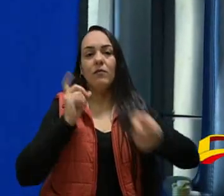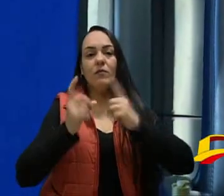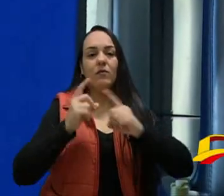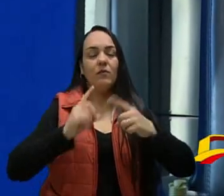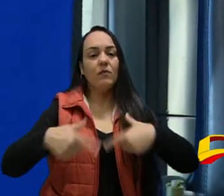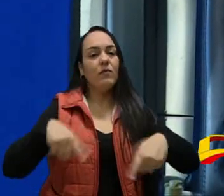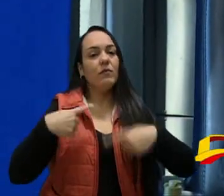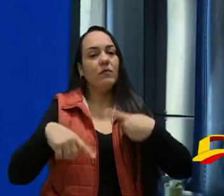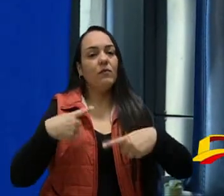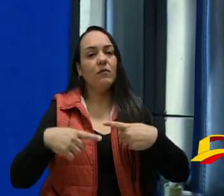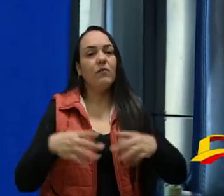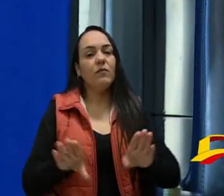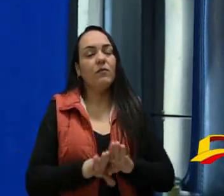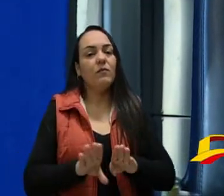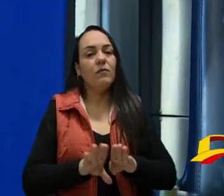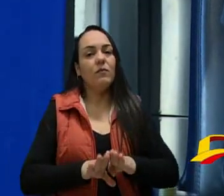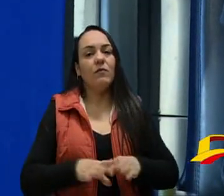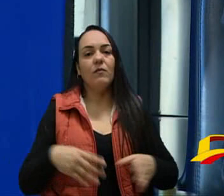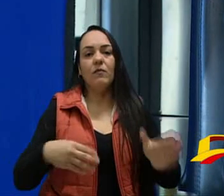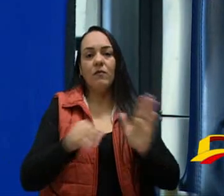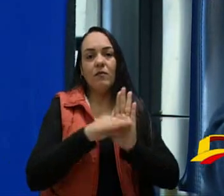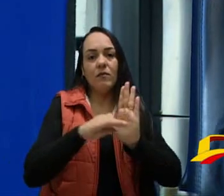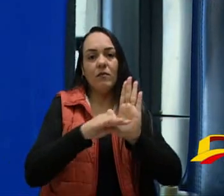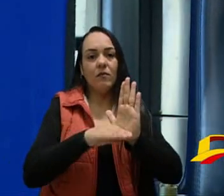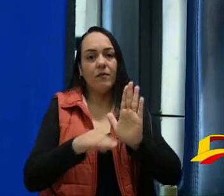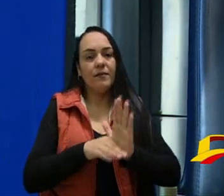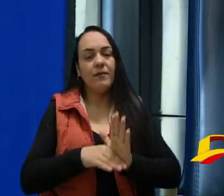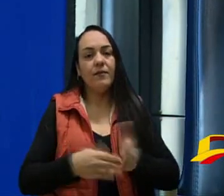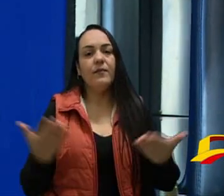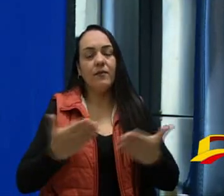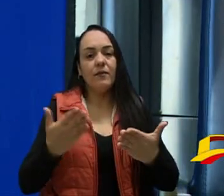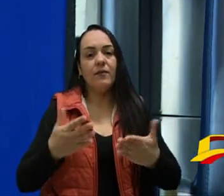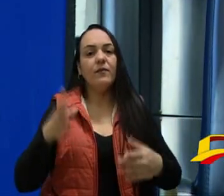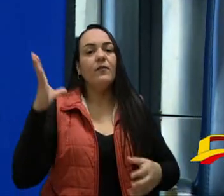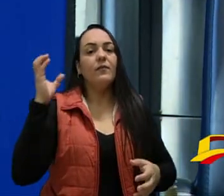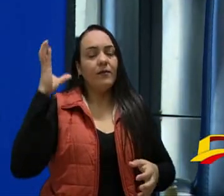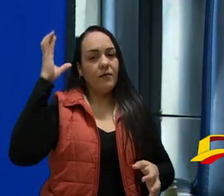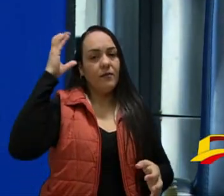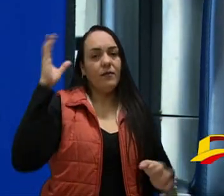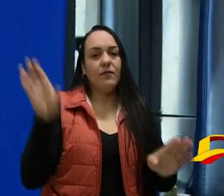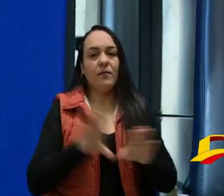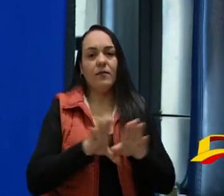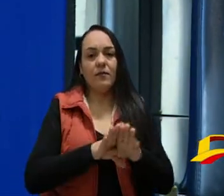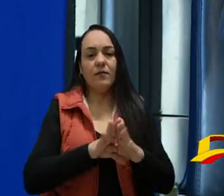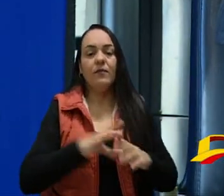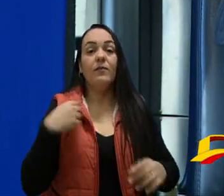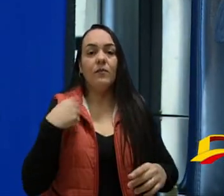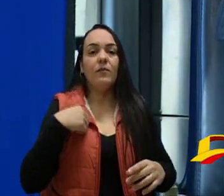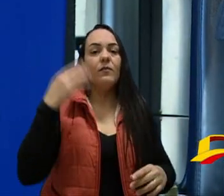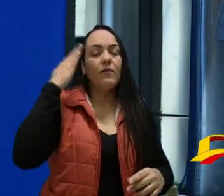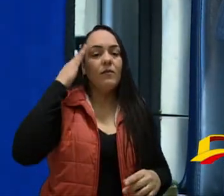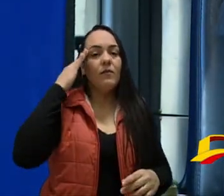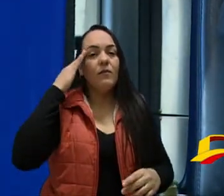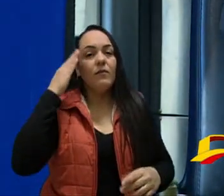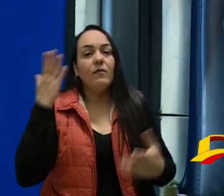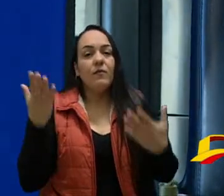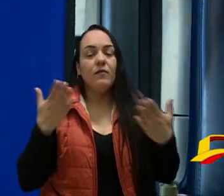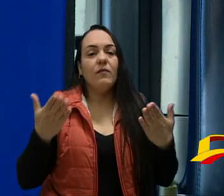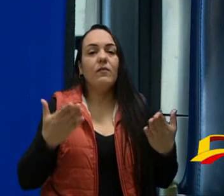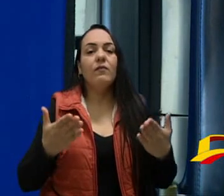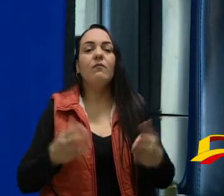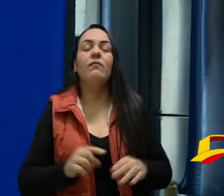discussão essas colocações foram colocados agora pela vereadora e área é interessante porque como